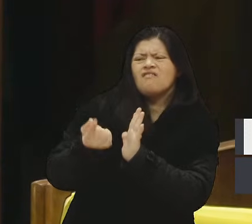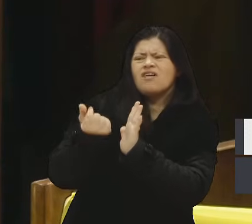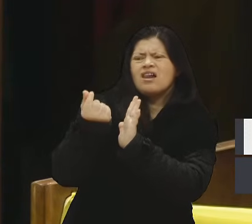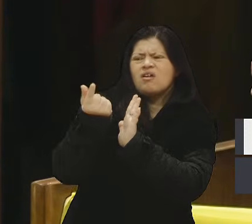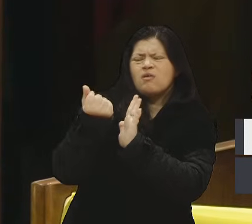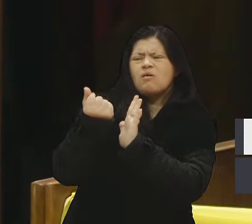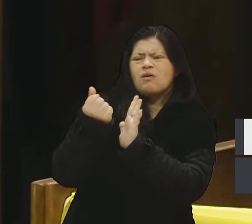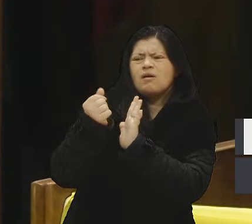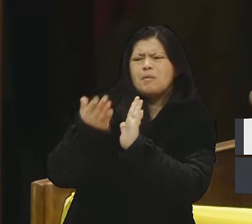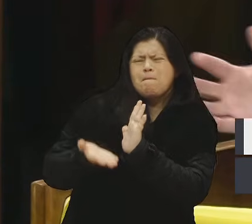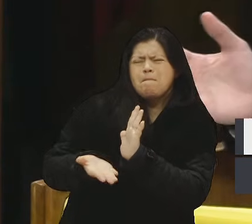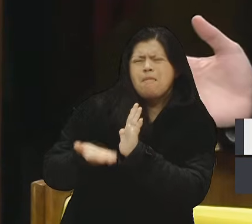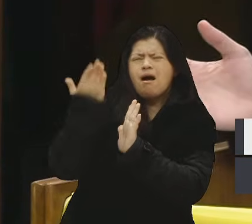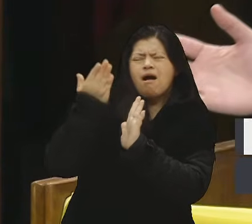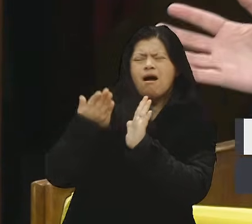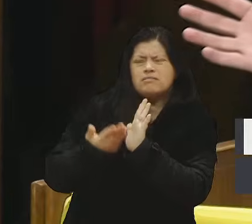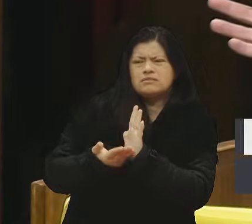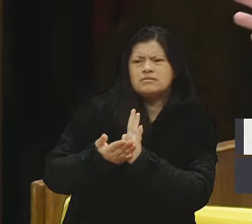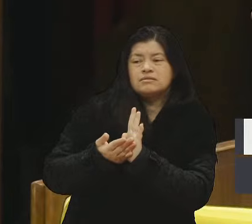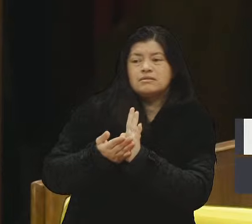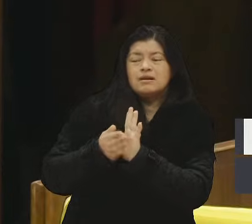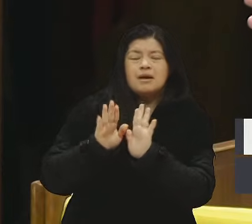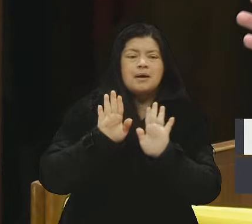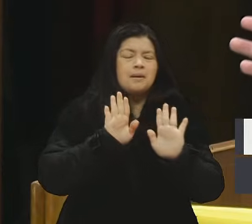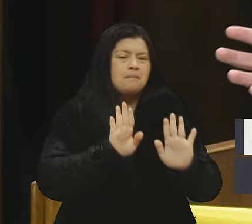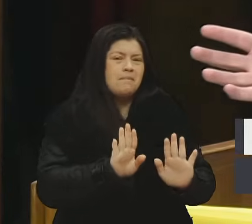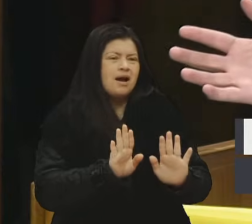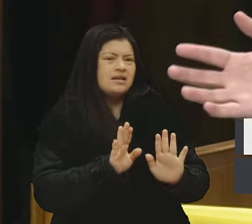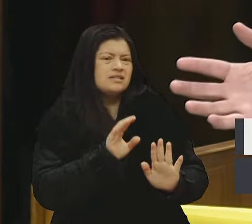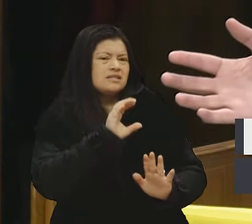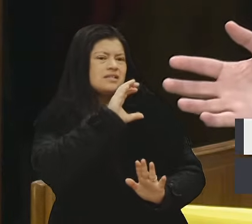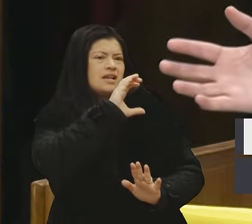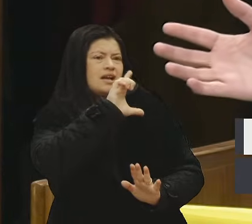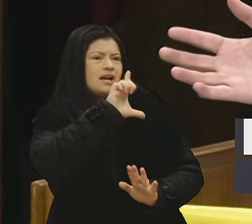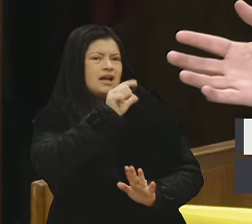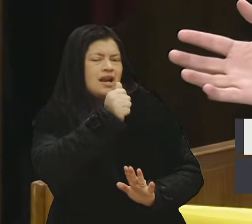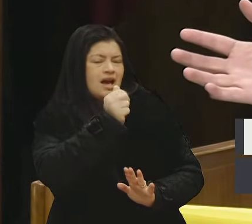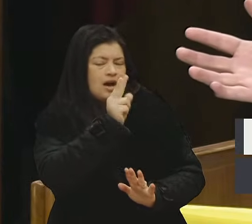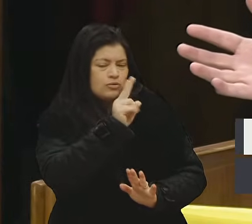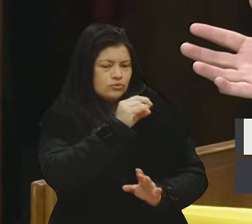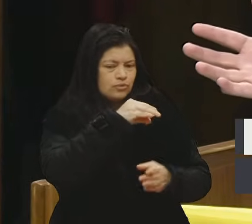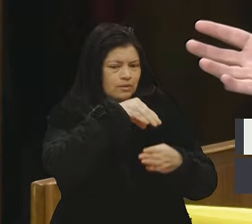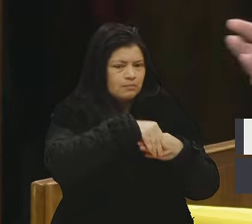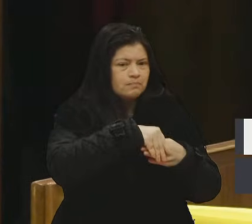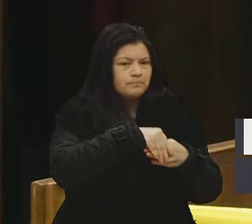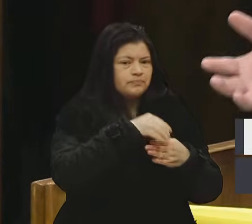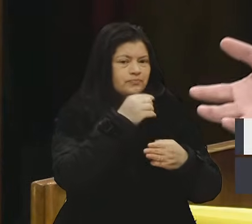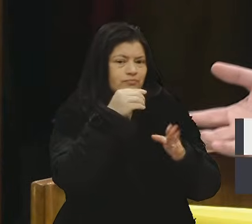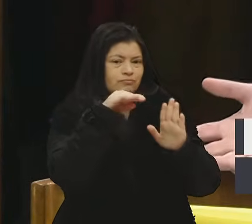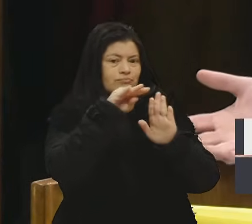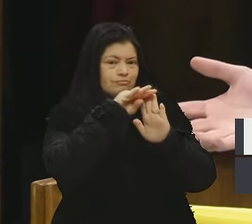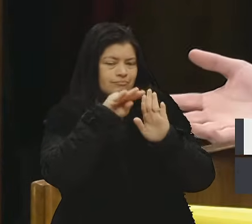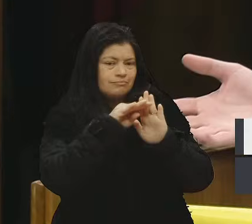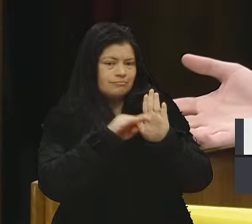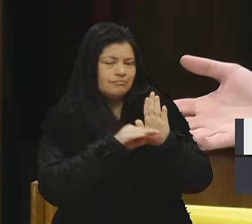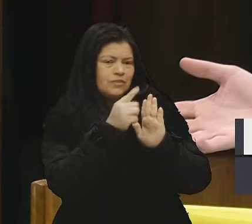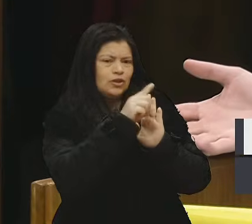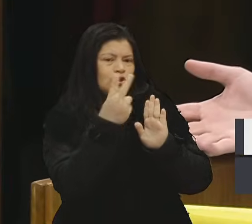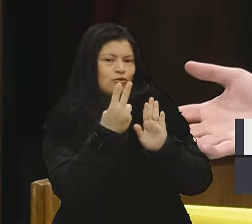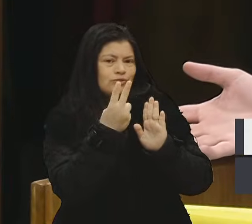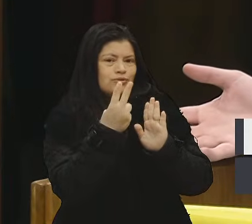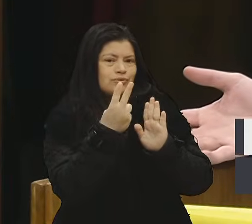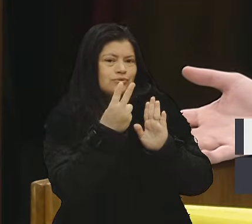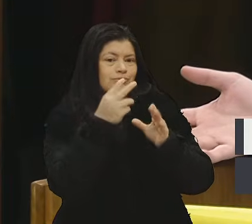dar o valor máximo. Mas a cláusula 12.4 do contrato diz que as propostas dos envelopes